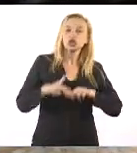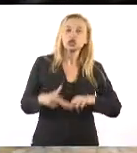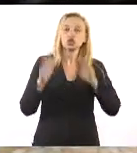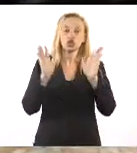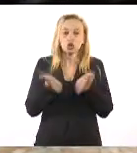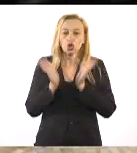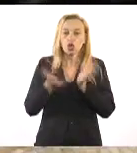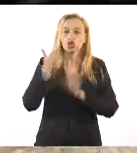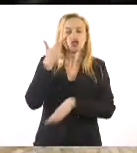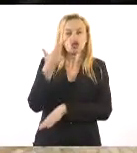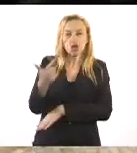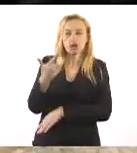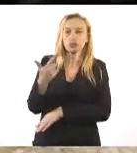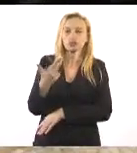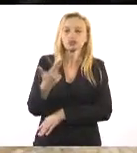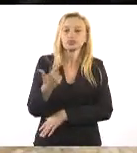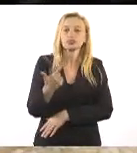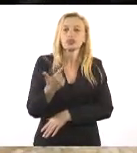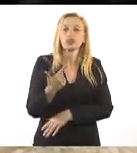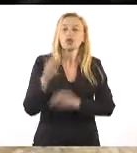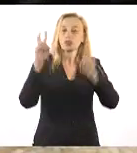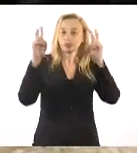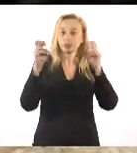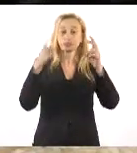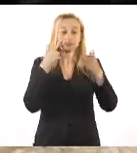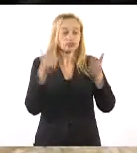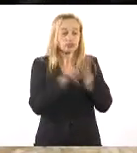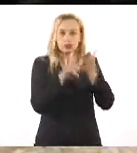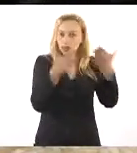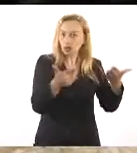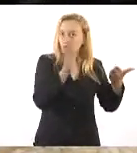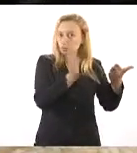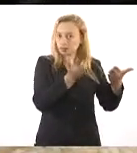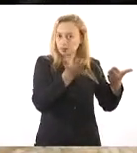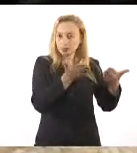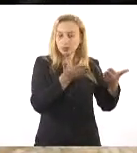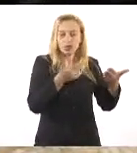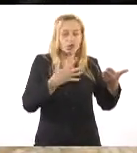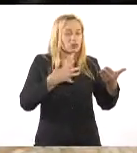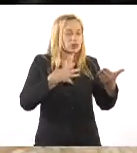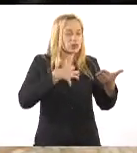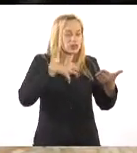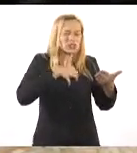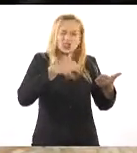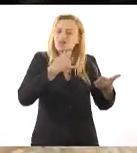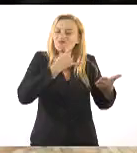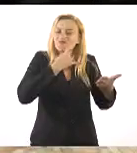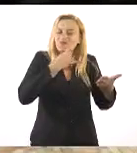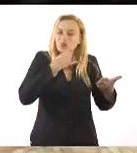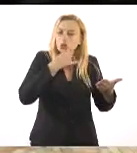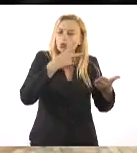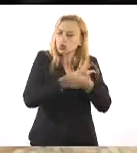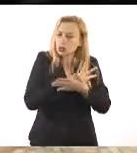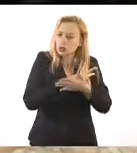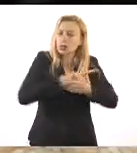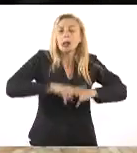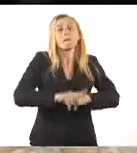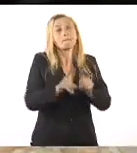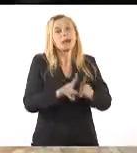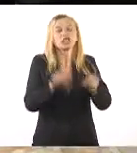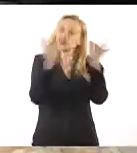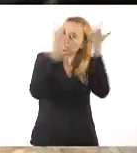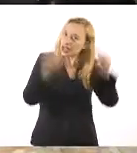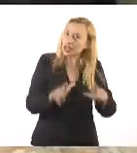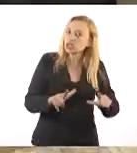hoje, vendo a matéria que eu vi no jornal, eu me senti triste pelo ocorrido, mas